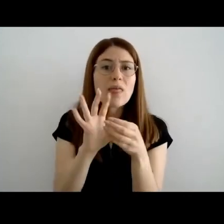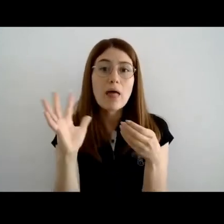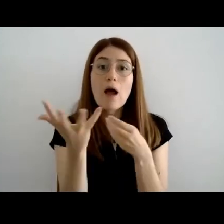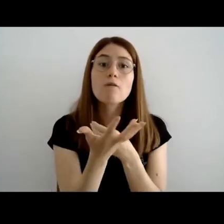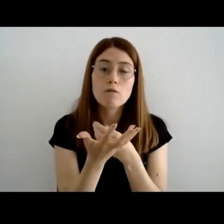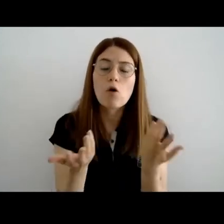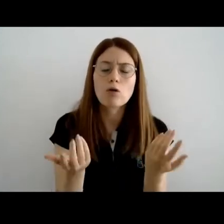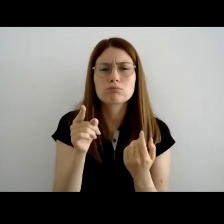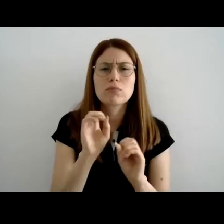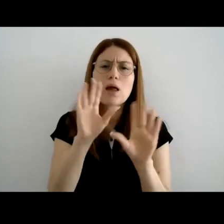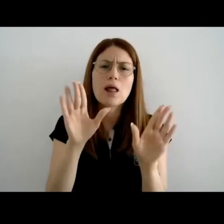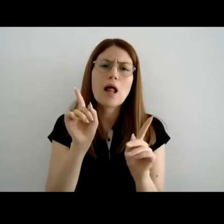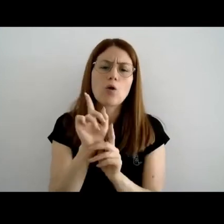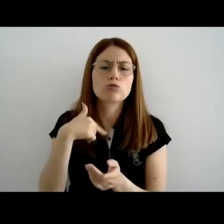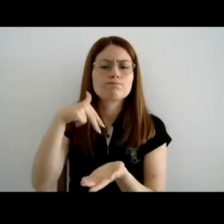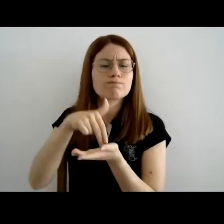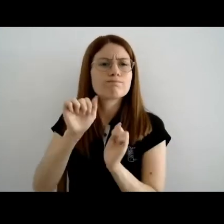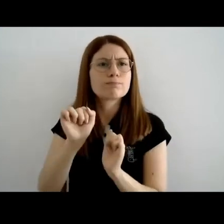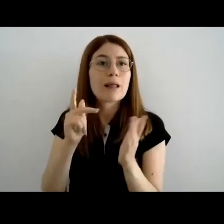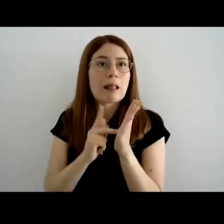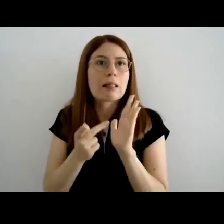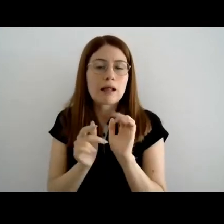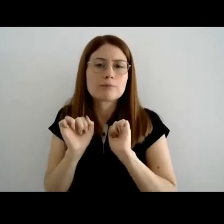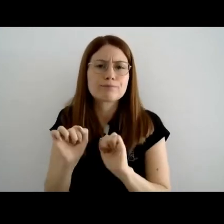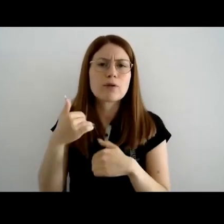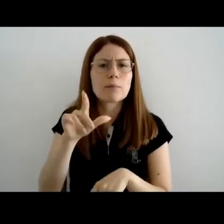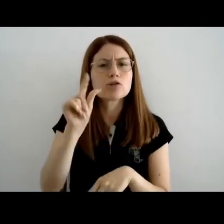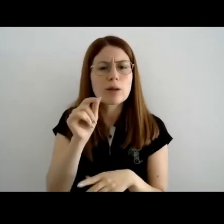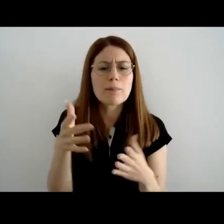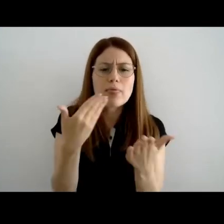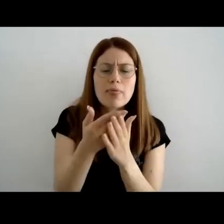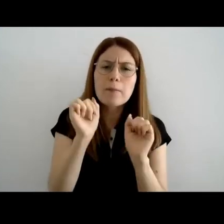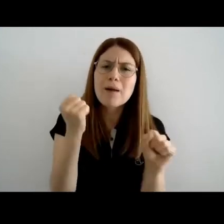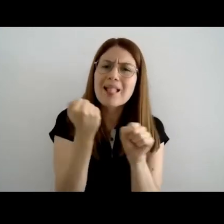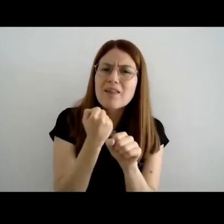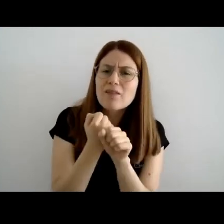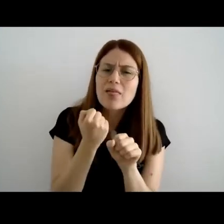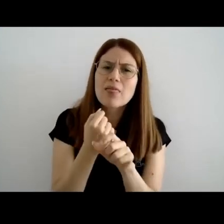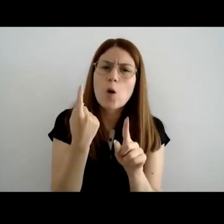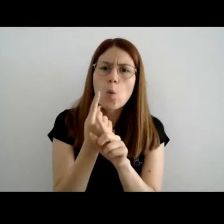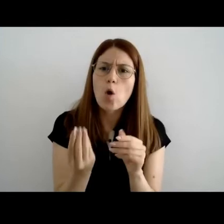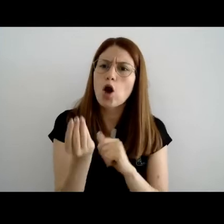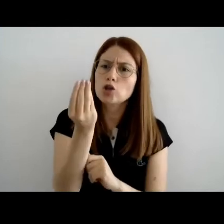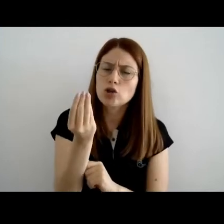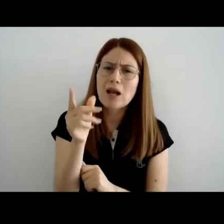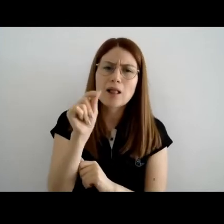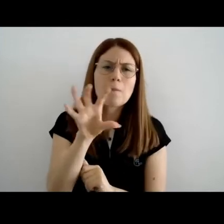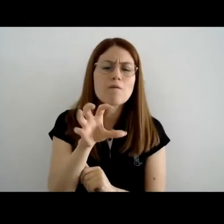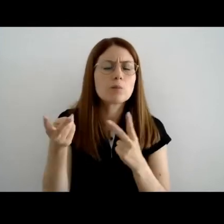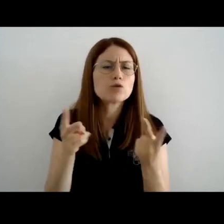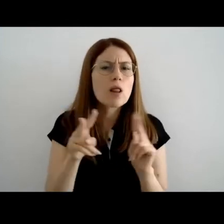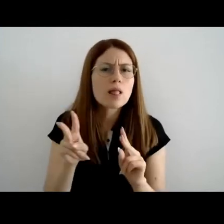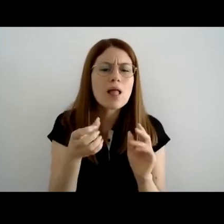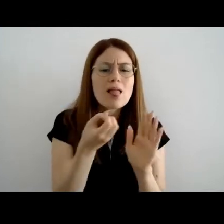tomando claramente uma posição técnica, mas também promovendo atividades inovadoras e apostando em projetos estratégicos e na oferta